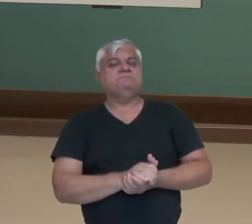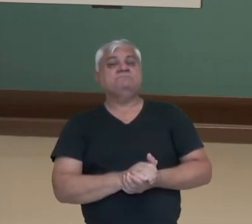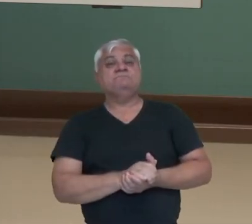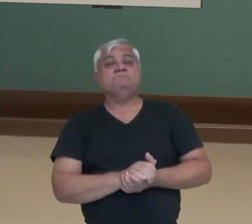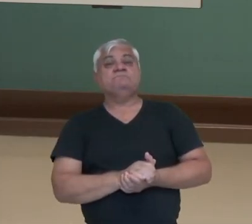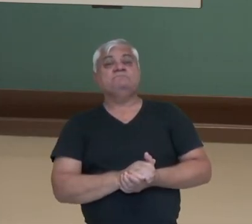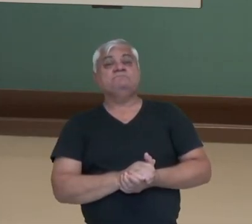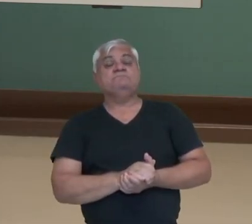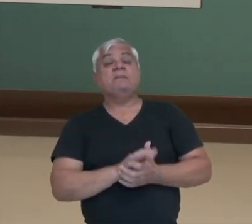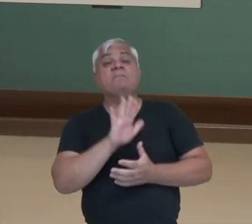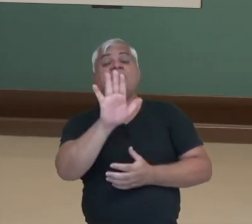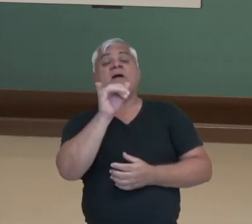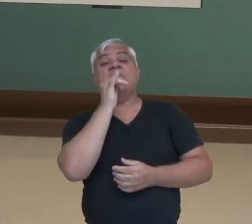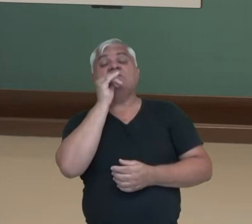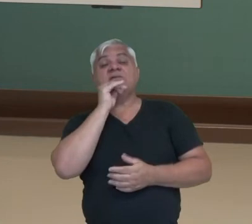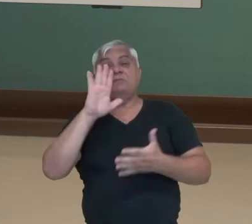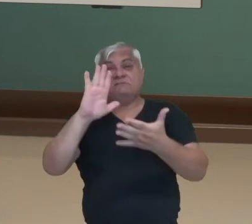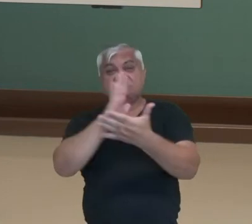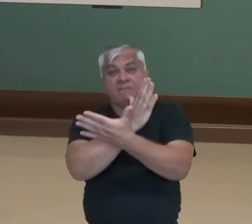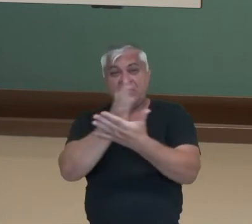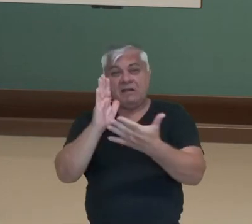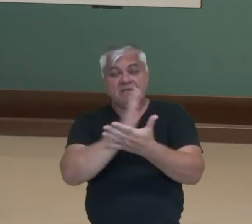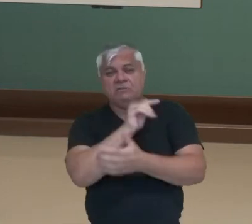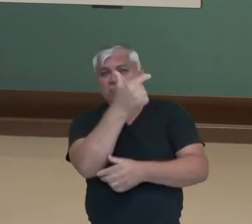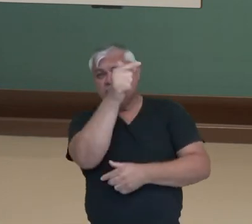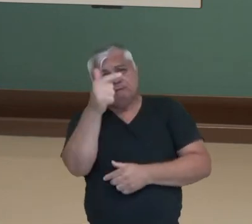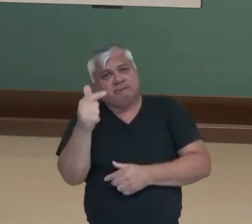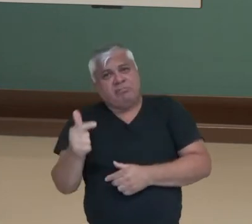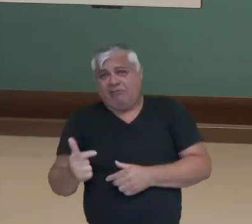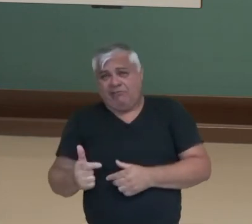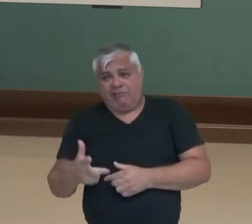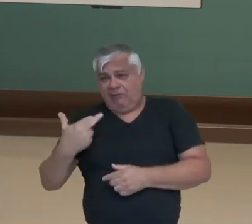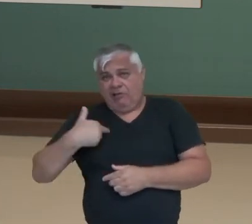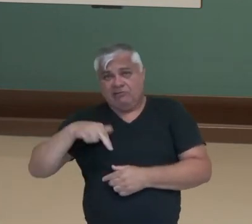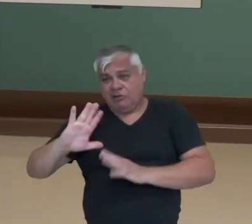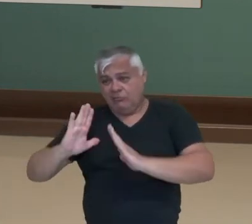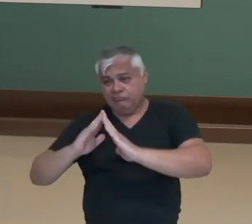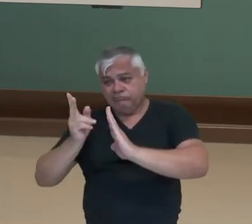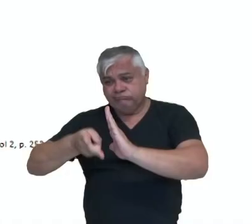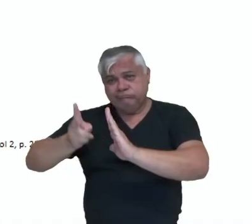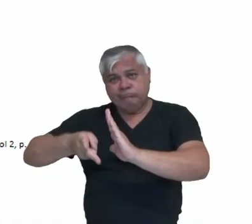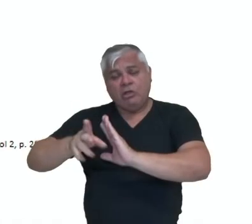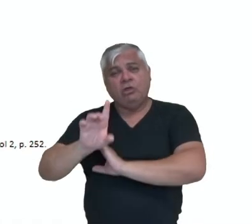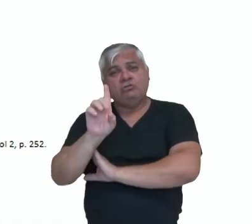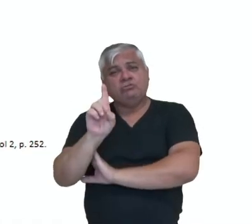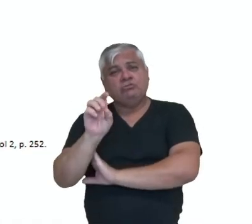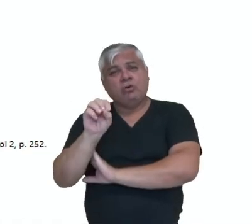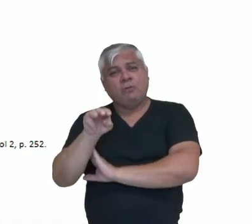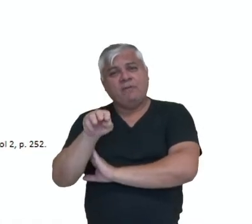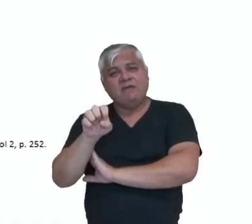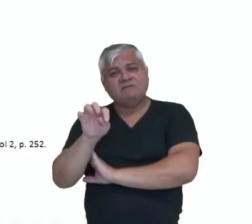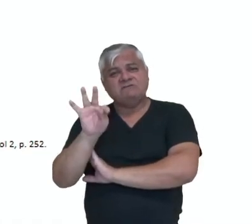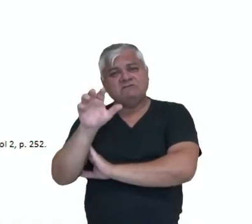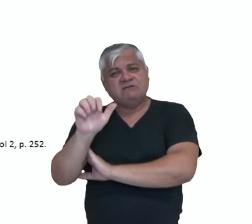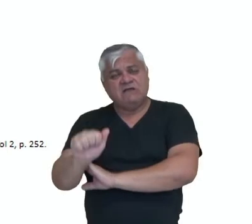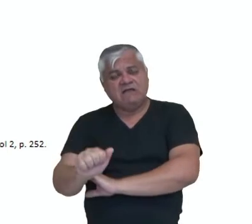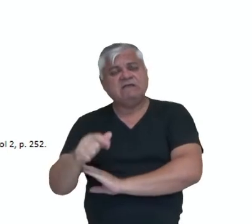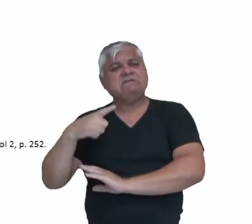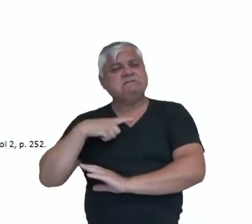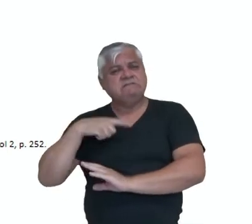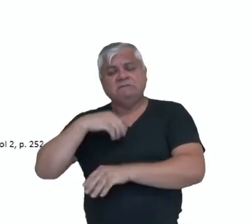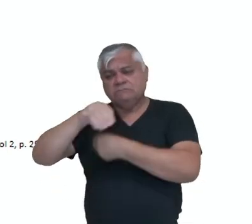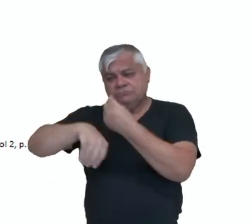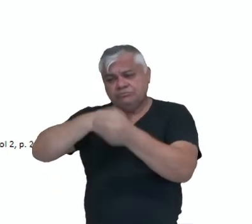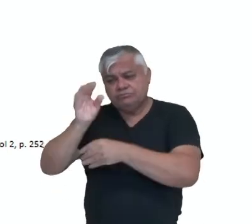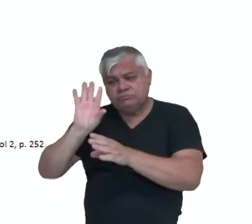há posição nem separação nítida na religião doméstica, né? O doméstico, o cívico, o sobrenatural, natural, o divino, o